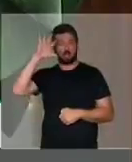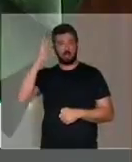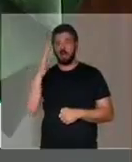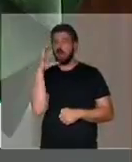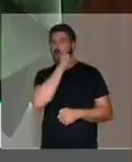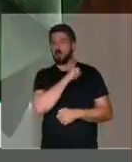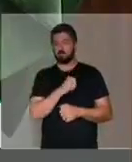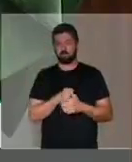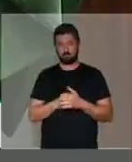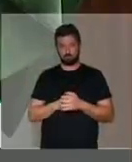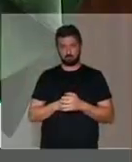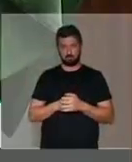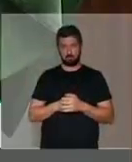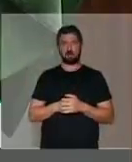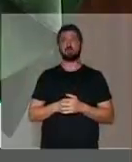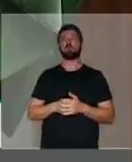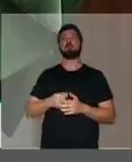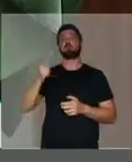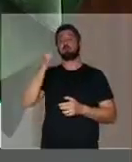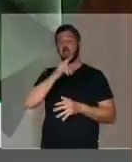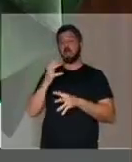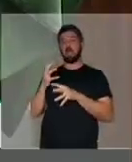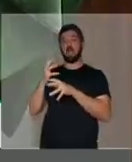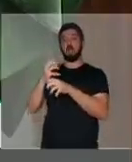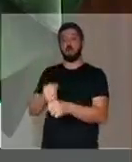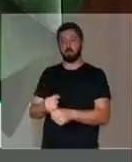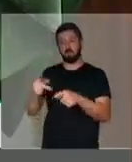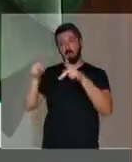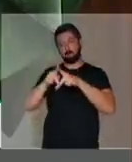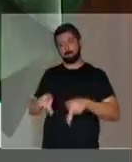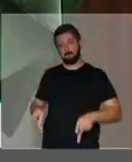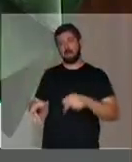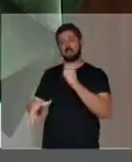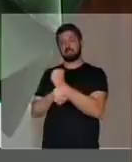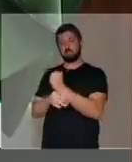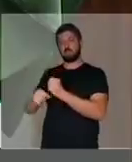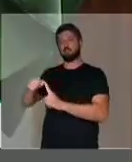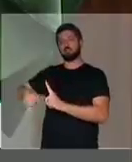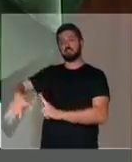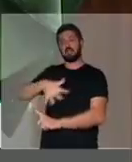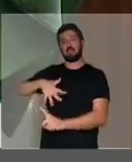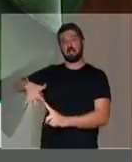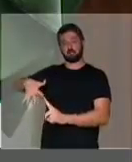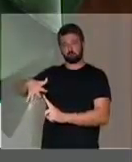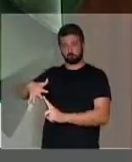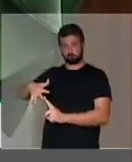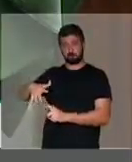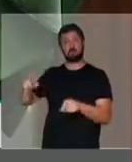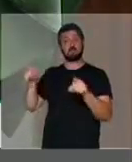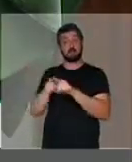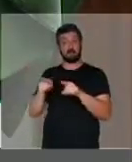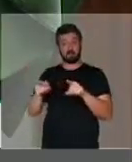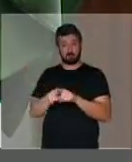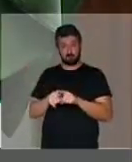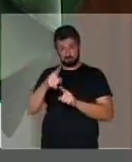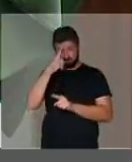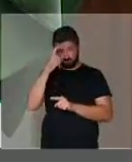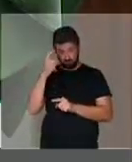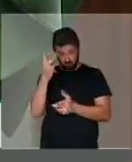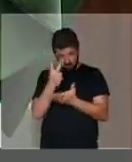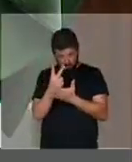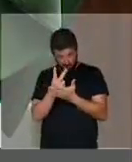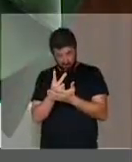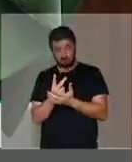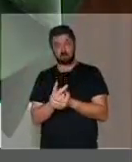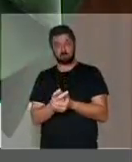solução extrema para o resgate da paz e da segurança social. Além disso, essa mesma